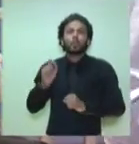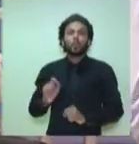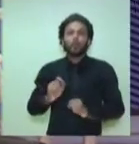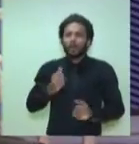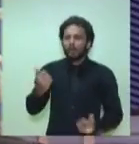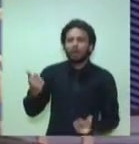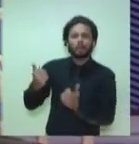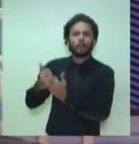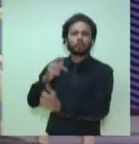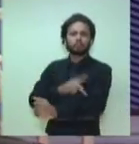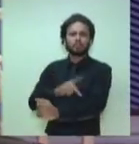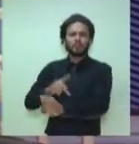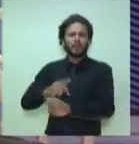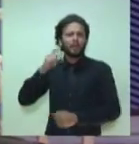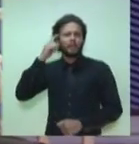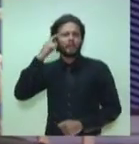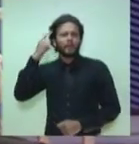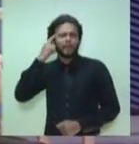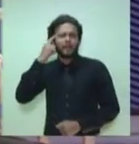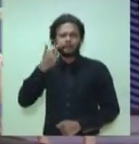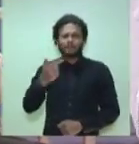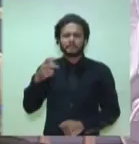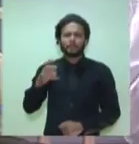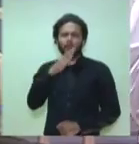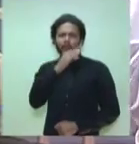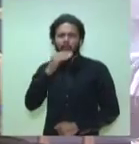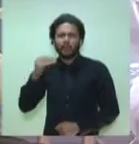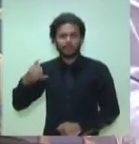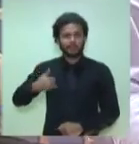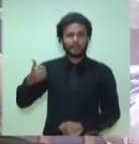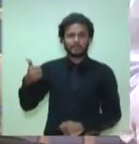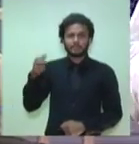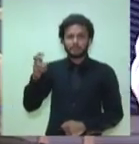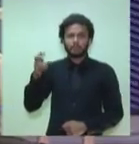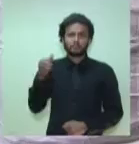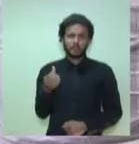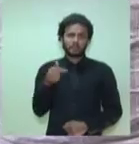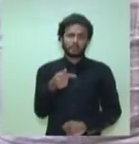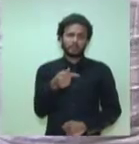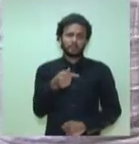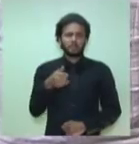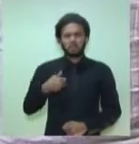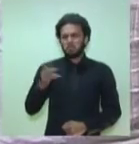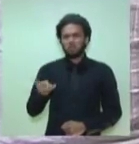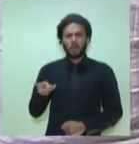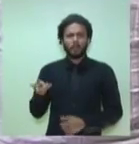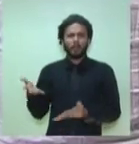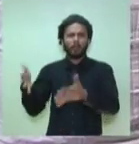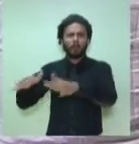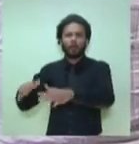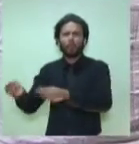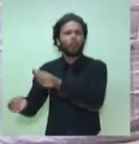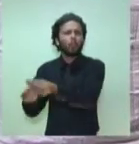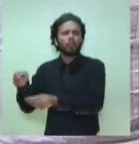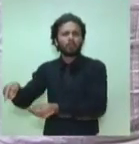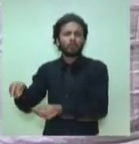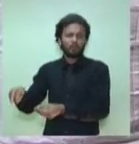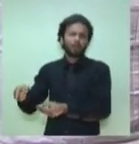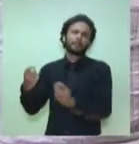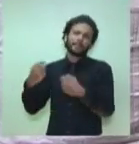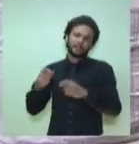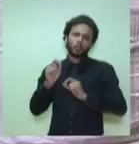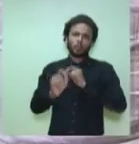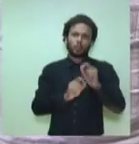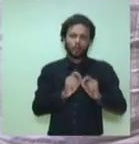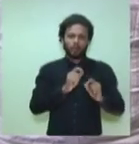pedagógico. Imagina 25 crianças de 5, de 6, de 7, de 8 anos dentro de uma mesma sala de aula. Então nós vamos fazer um programa de